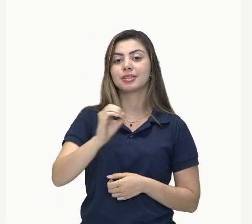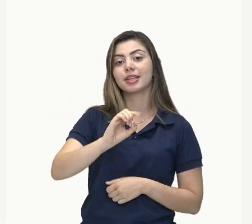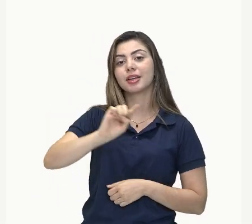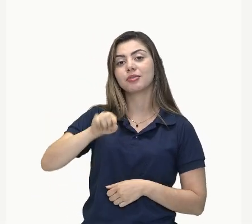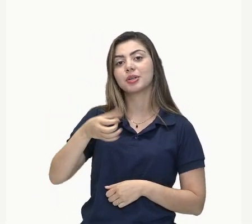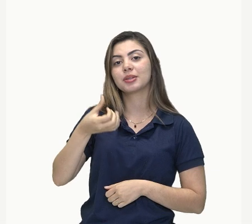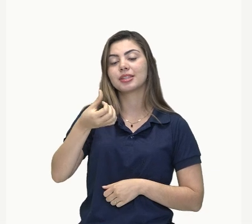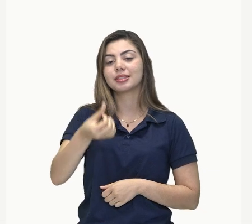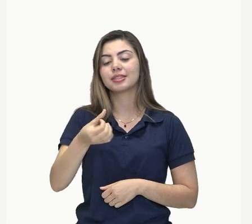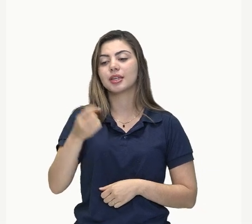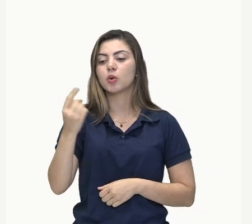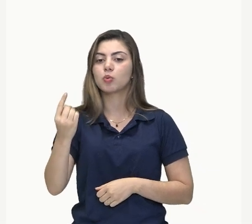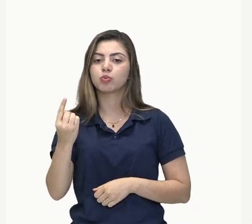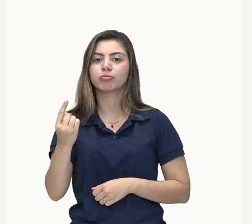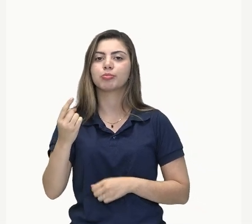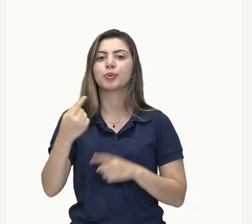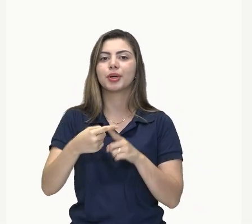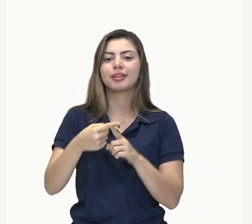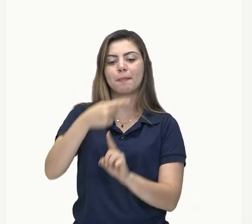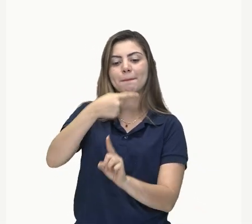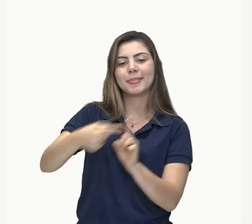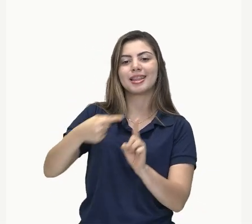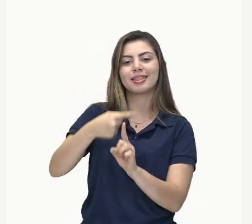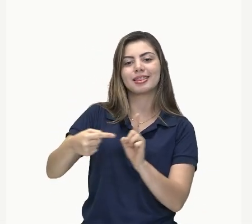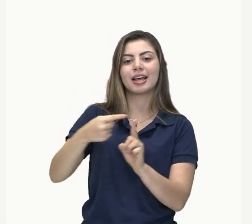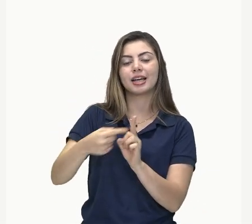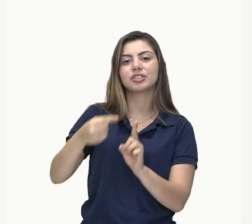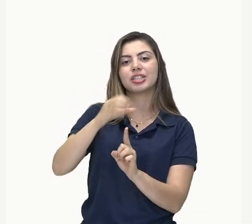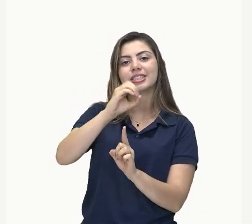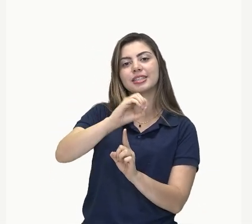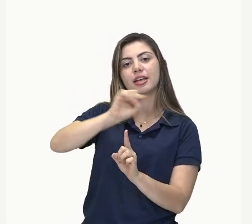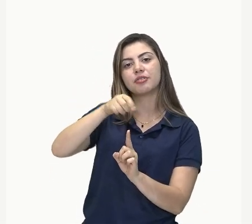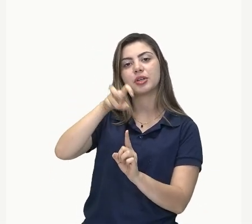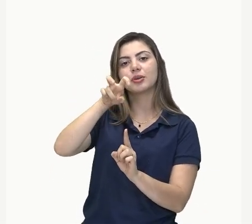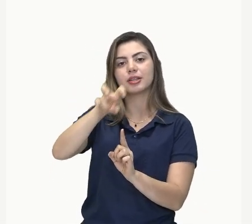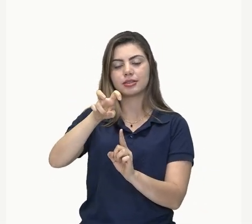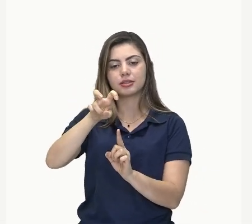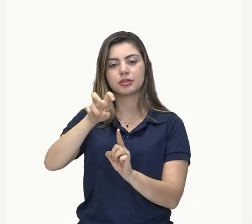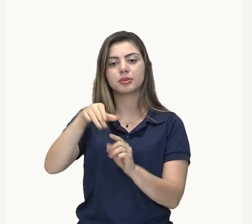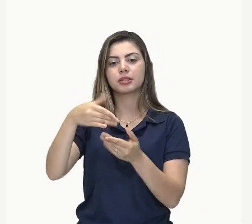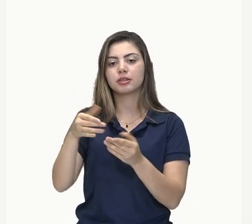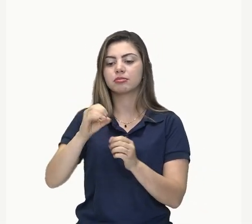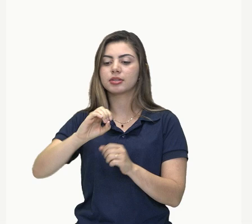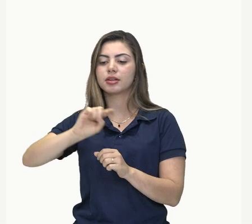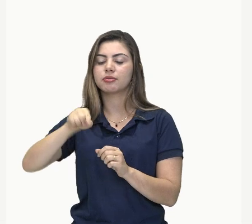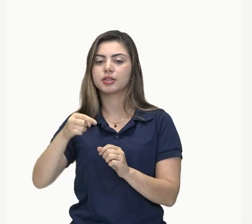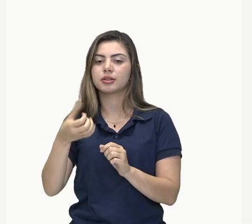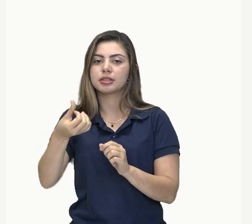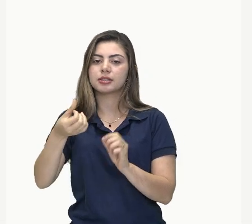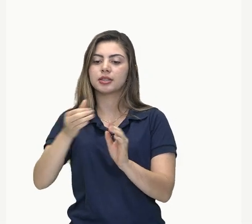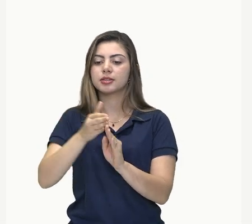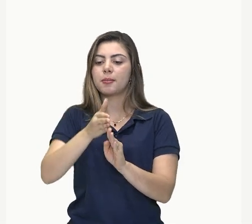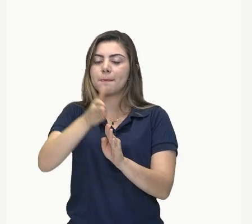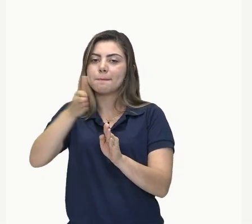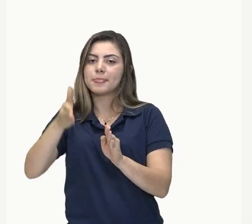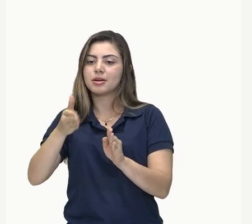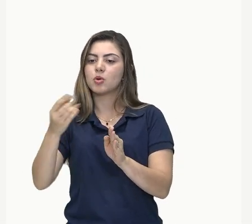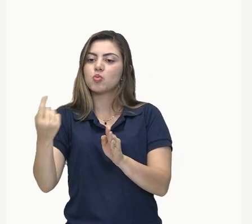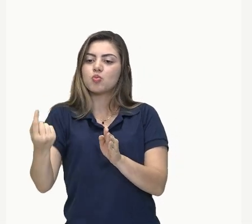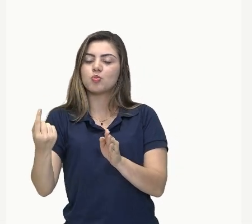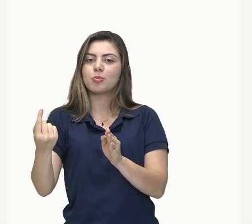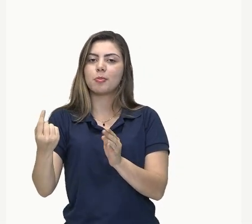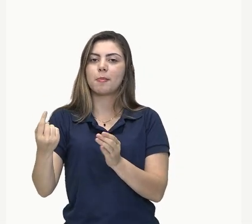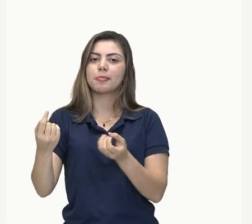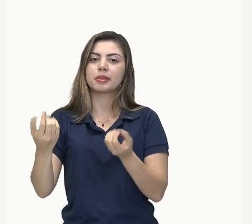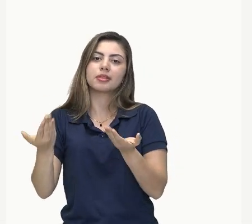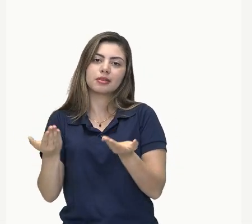mais próximo de 1, né? Metade do caminho é 0,5. Então, 0,6 é um pouquinho maior do que a metade, tá? Então,